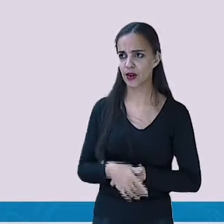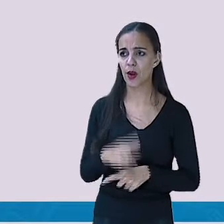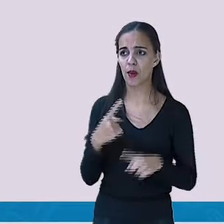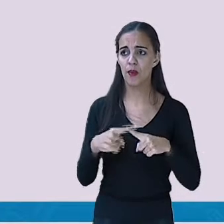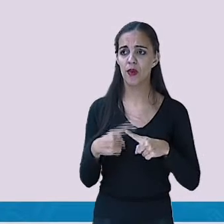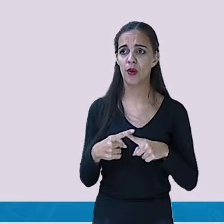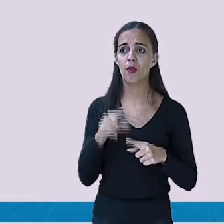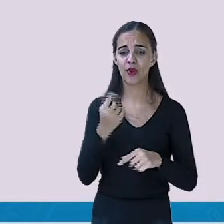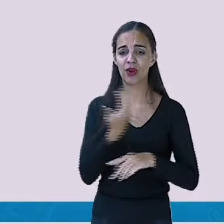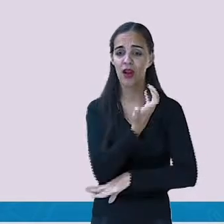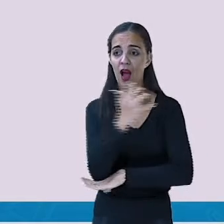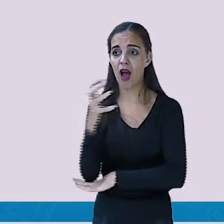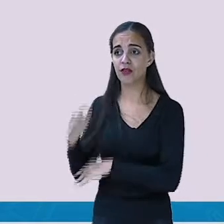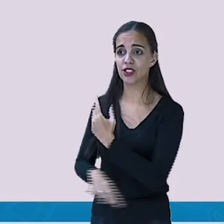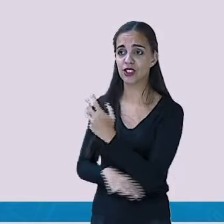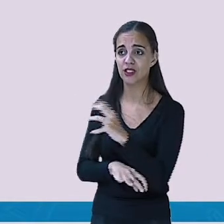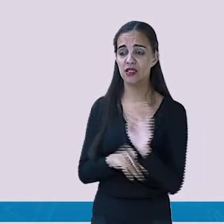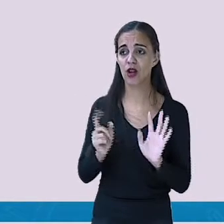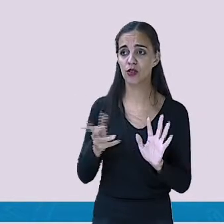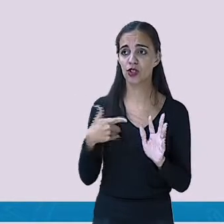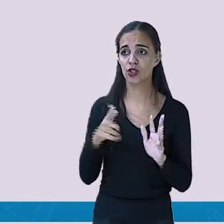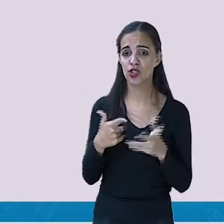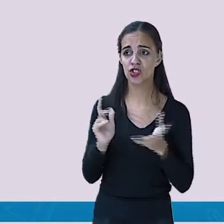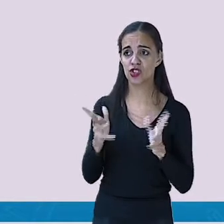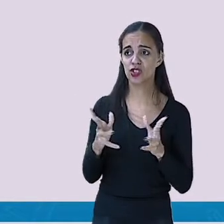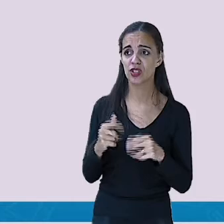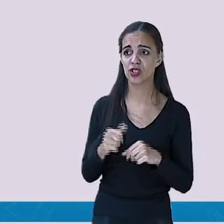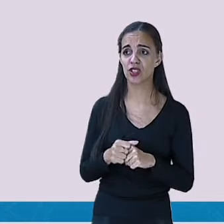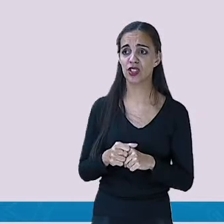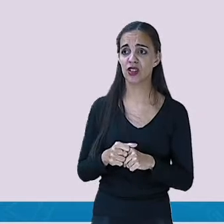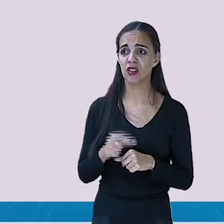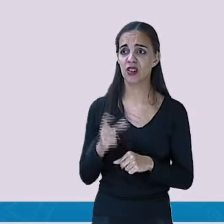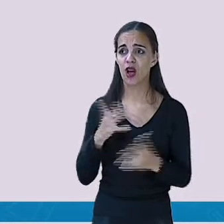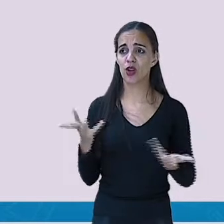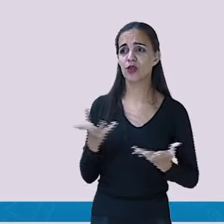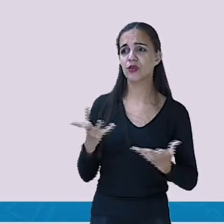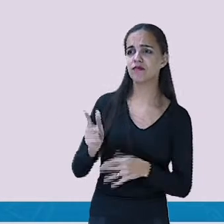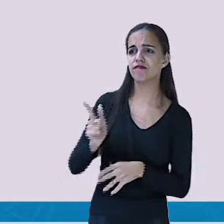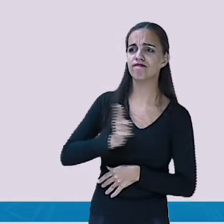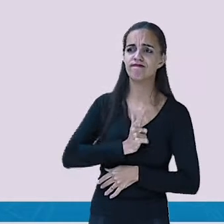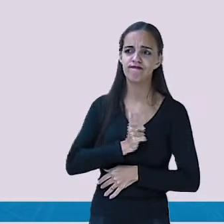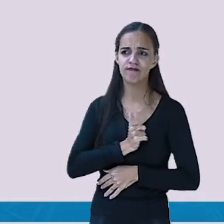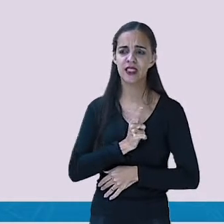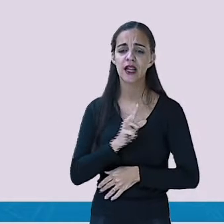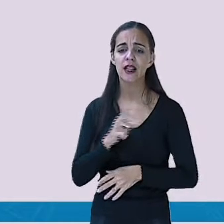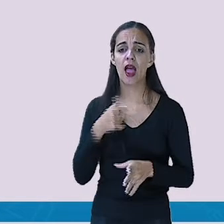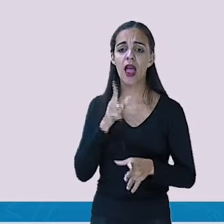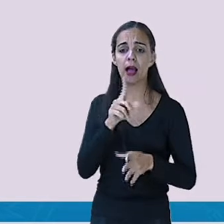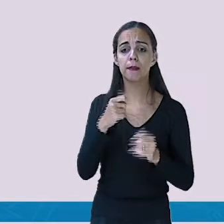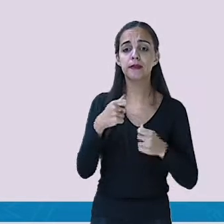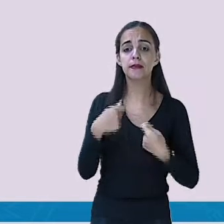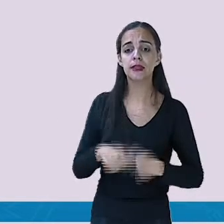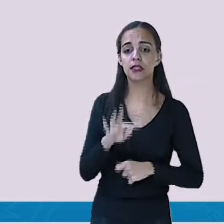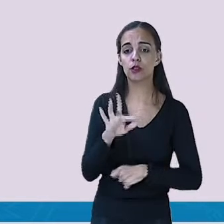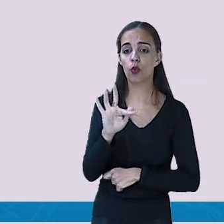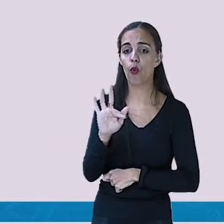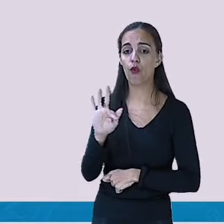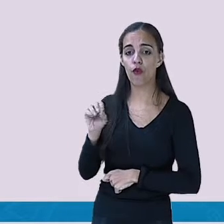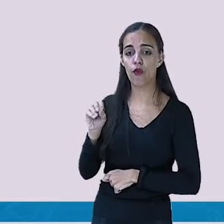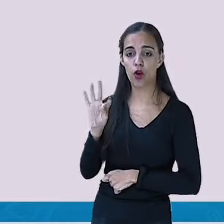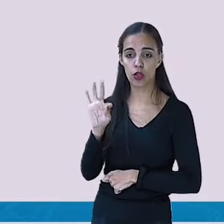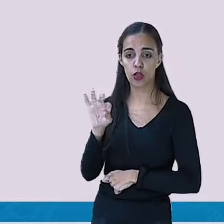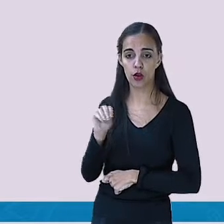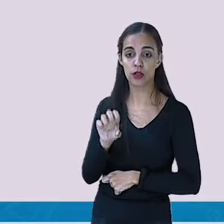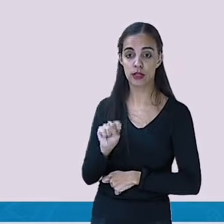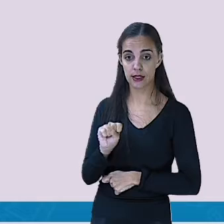A vegetação, nós sabemos que elas realizam fotossíntese. Então, olha